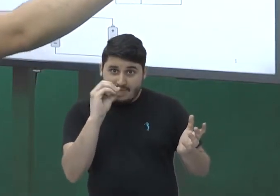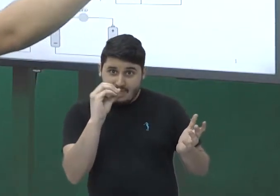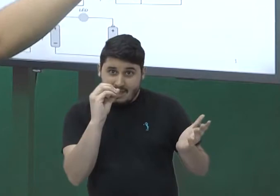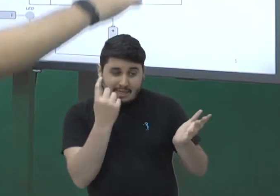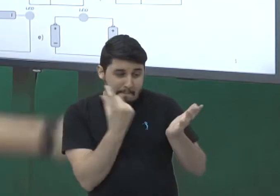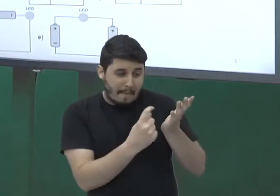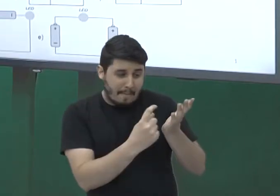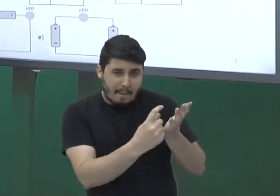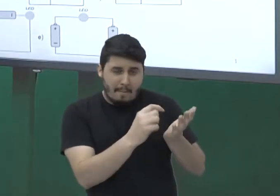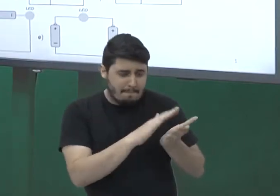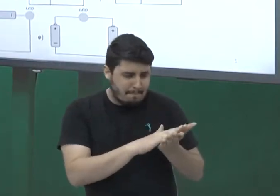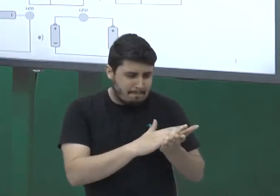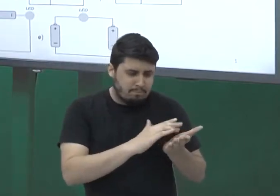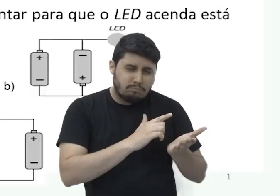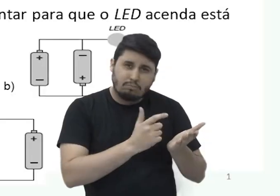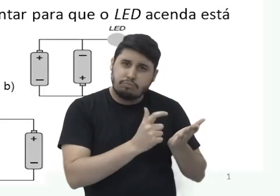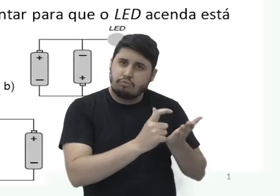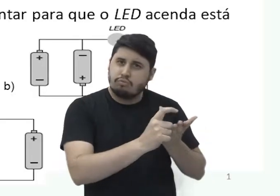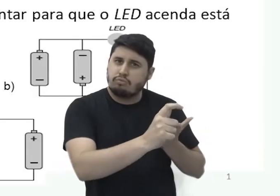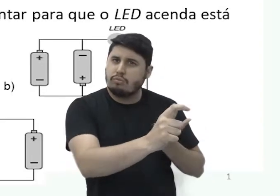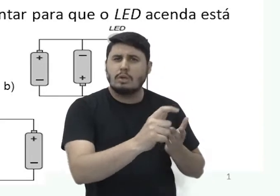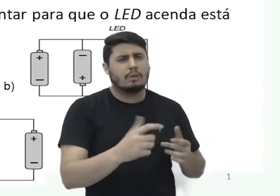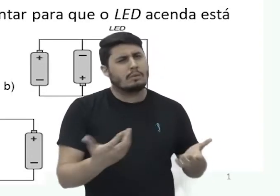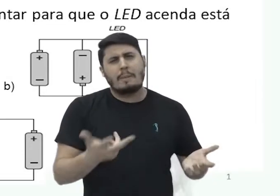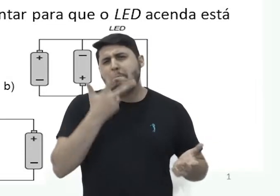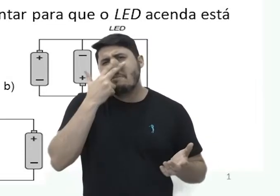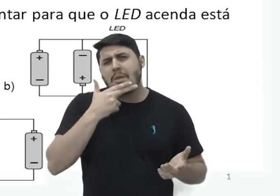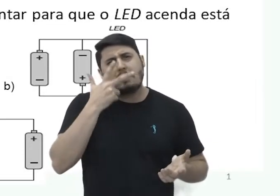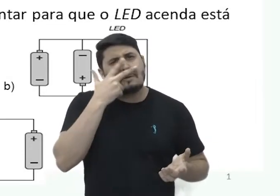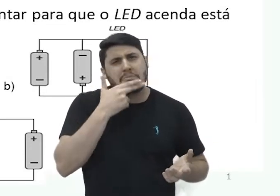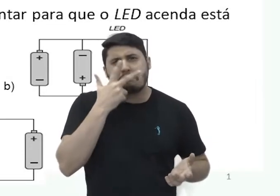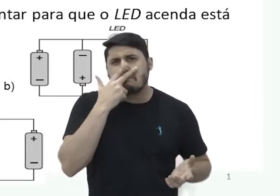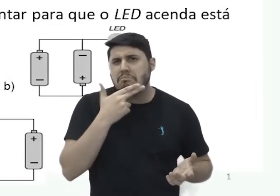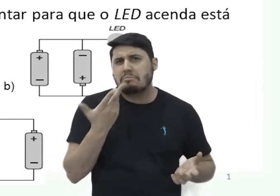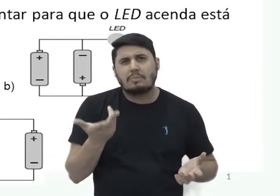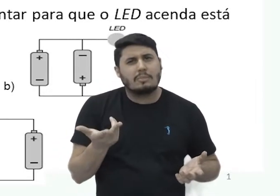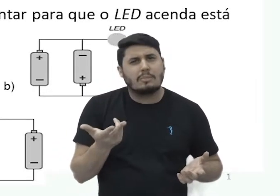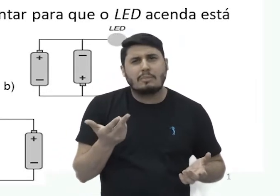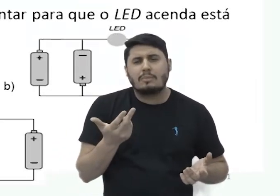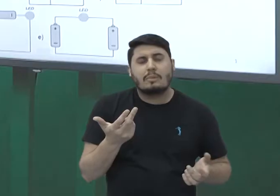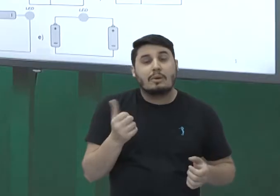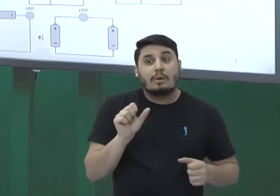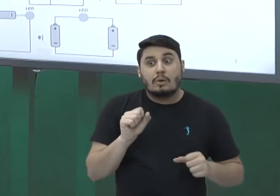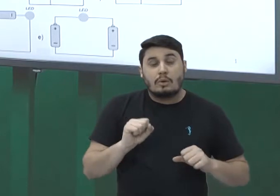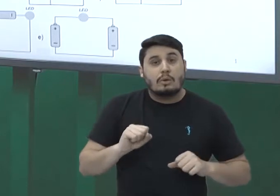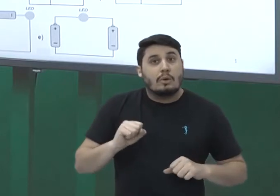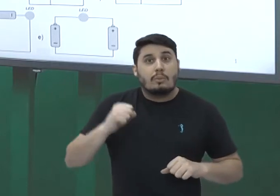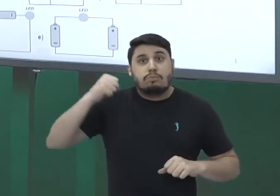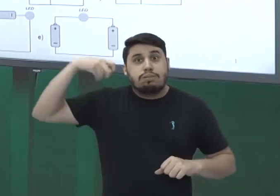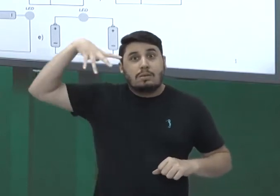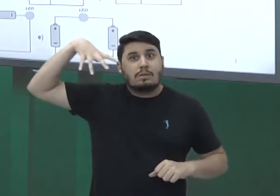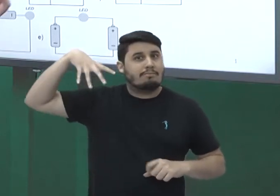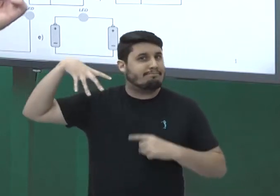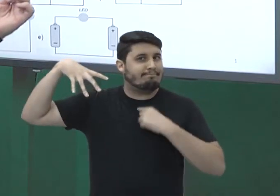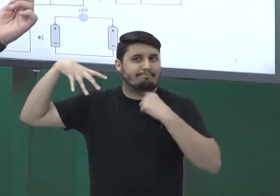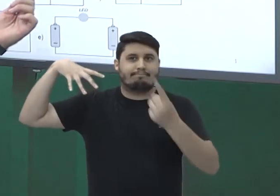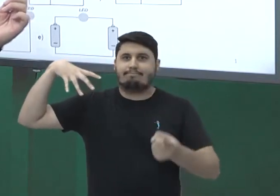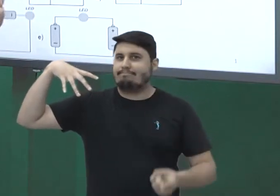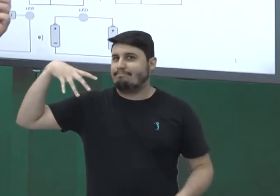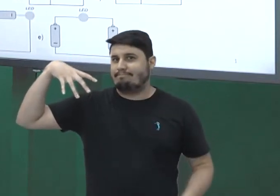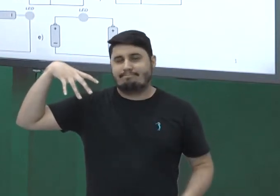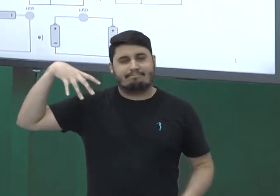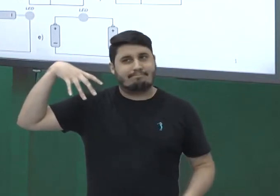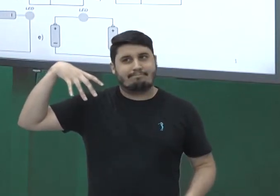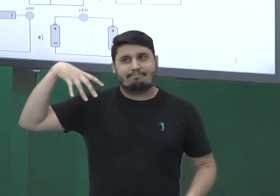diferença de potencial será de apenas 1,5, ou seja, o que faria com que o LED não acendesse. Então, se